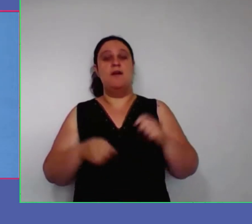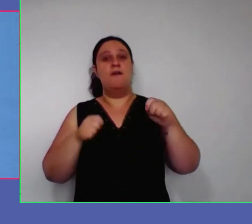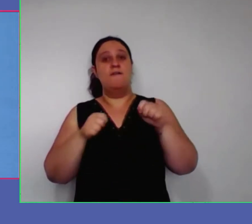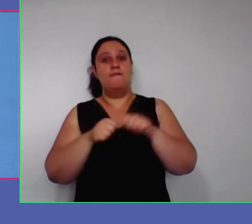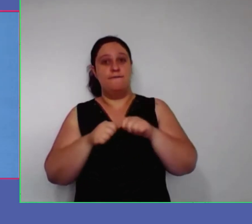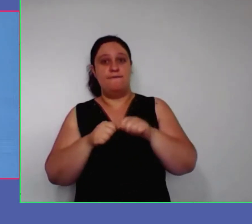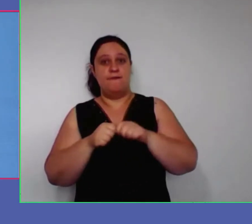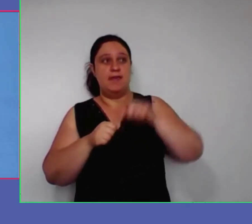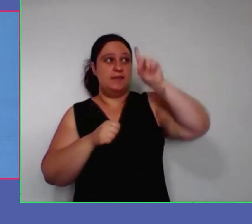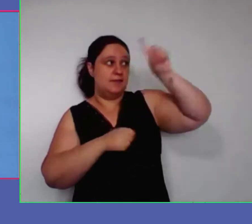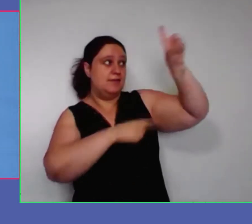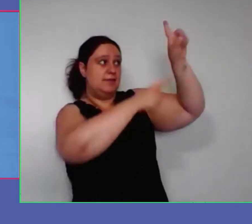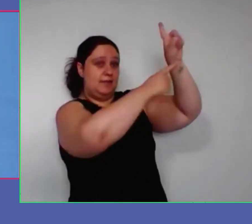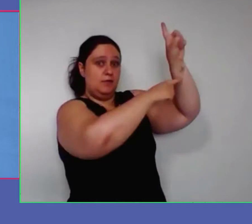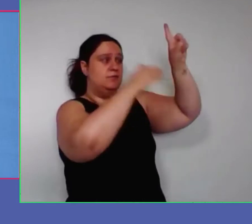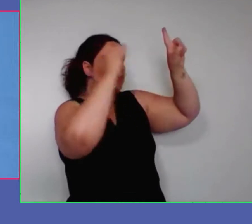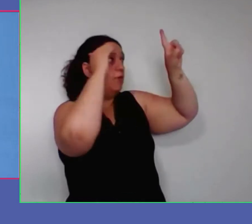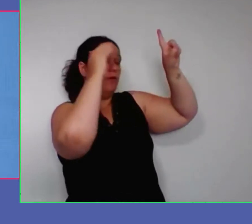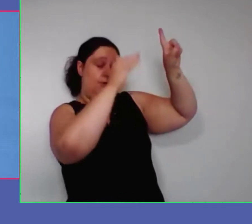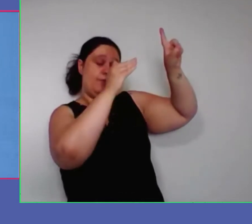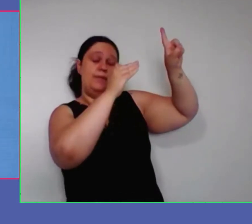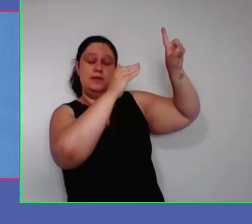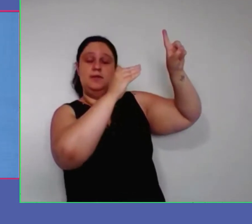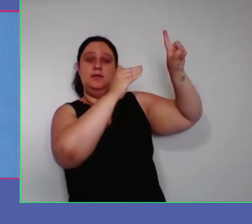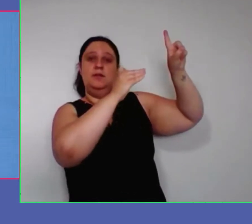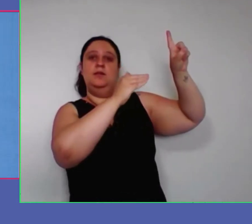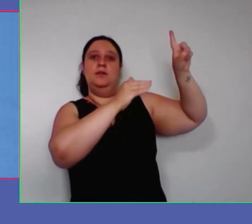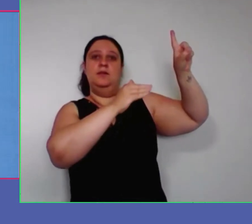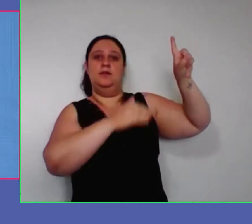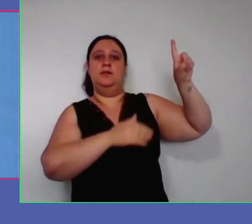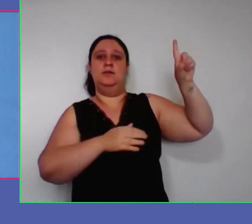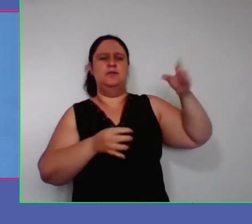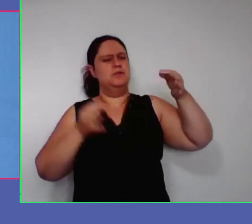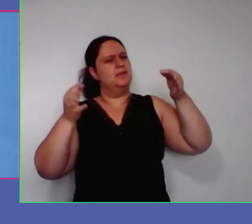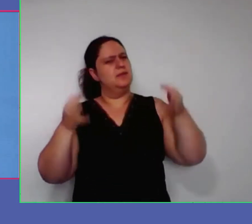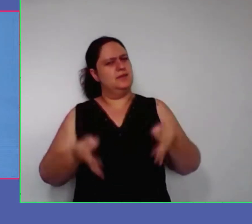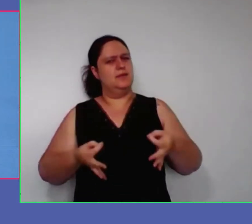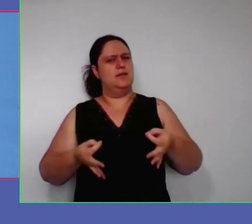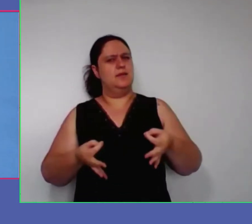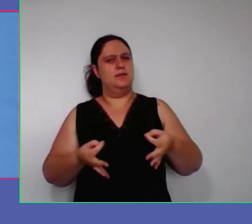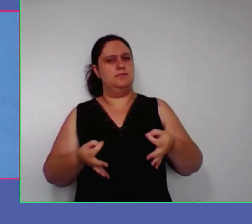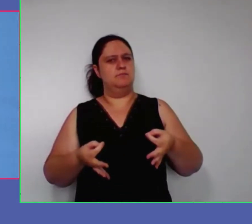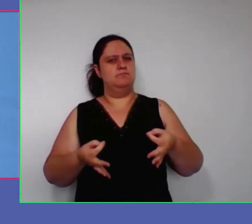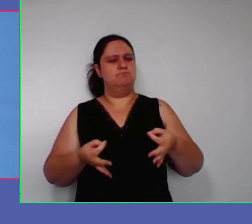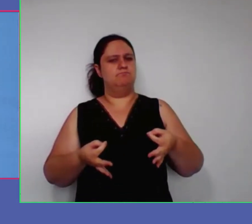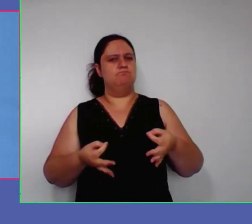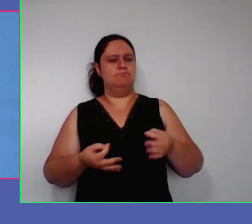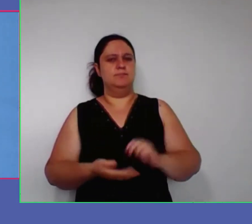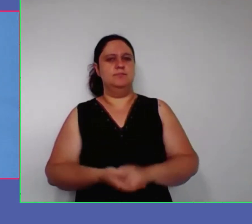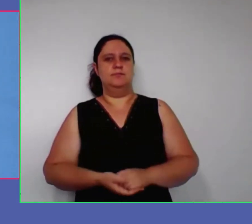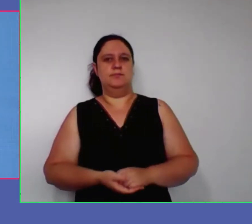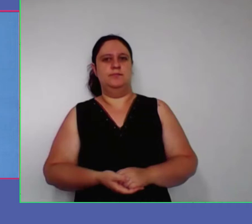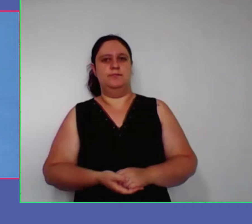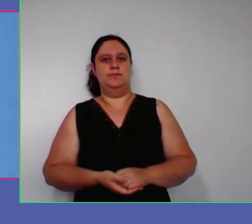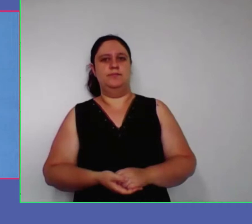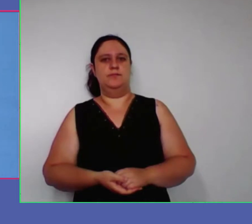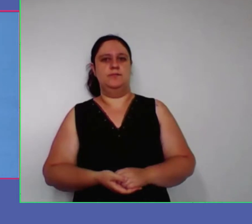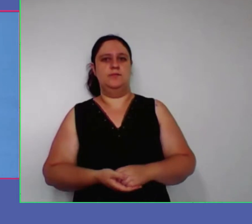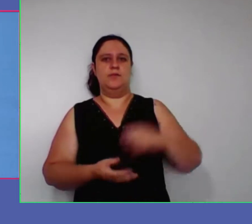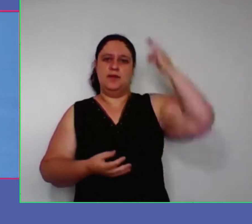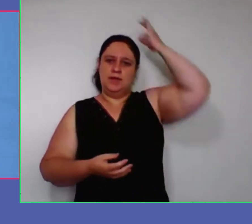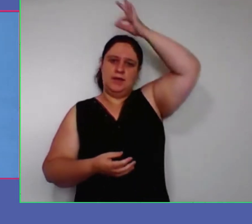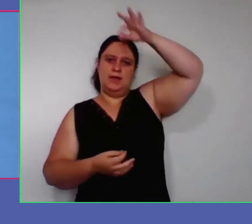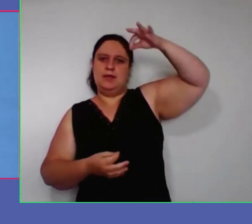para fazer. Ele fez tudo certinho, cheio do Espírito, era conduzido pelo Espírito. Ele